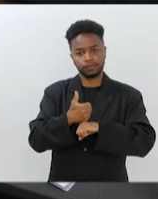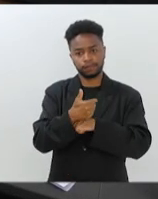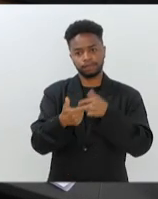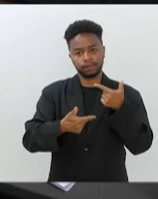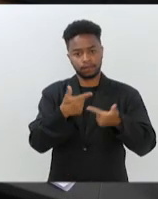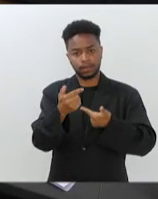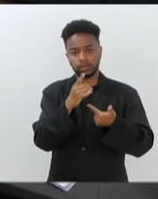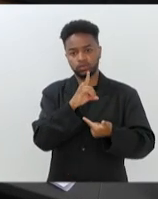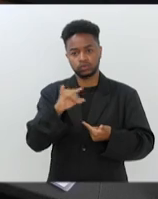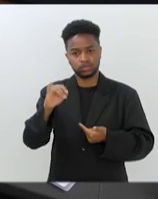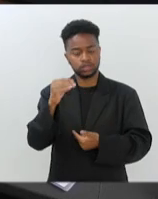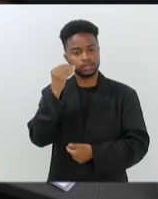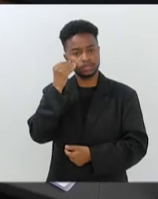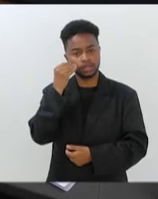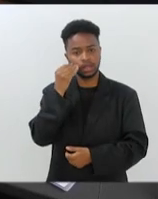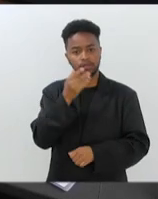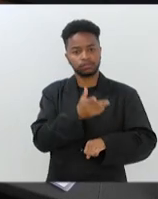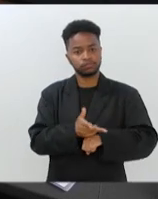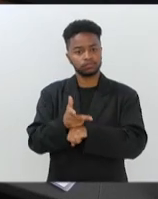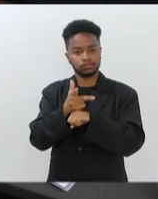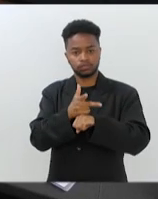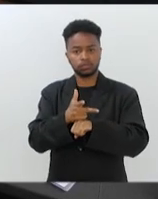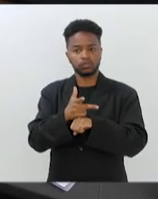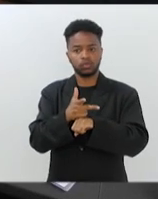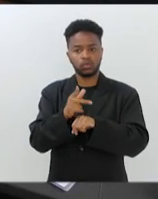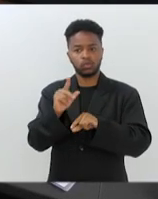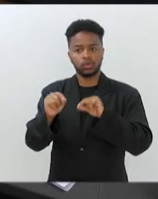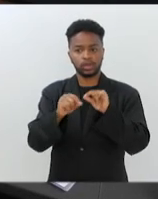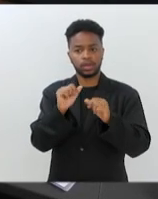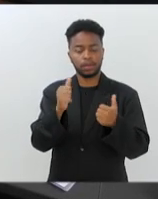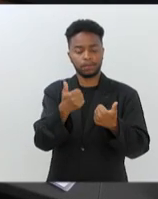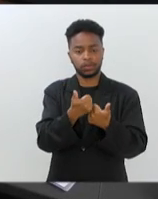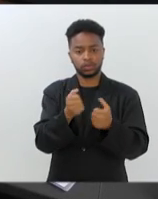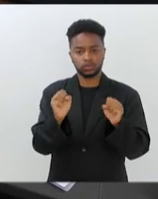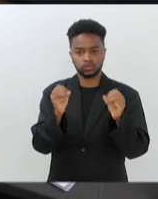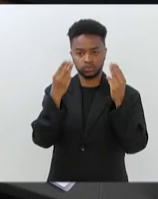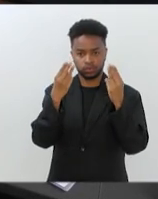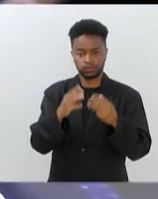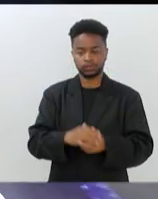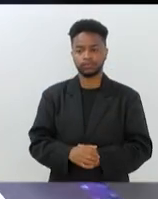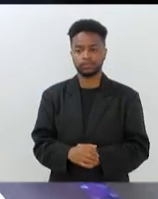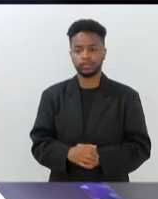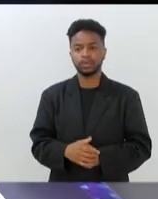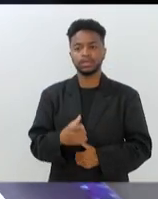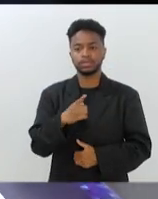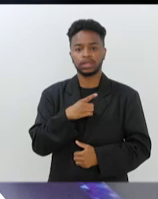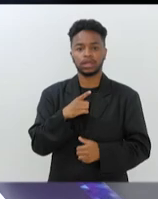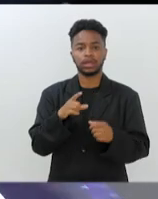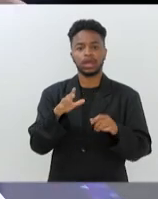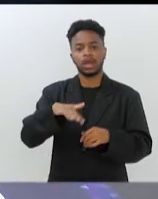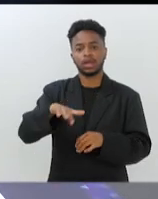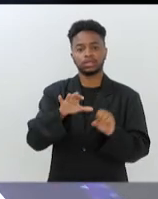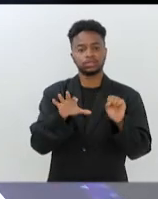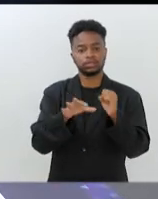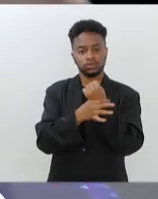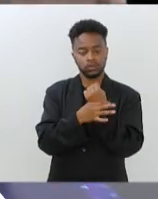evento para fazer por exemplo a cobertura dos serviços do estado que estavam apoiando o show nós tínhamos um grande esquema de segurança por exemplo fazendo todo o cerco da área